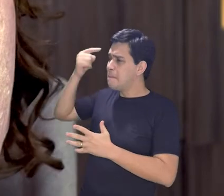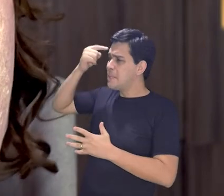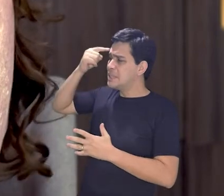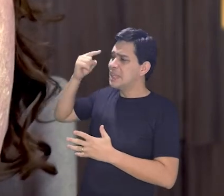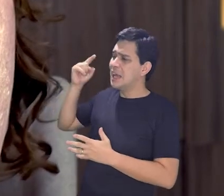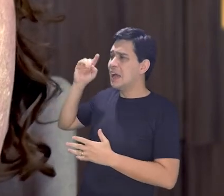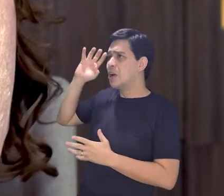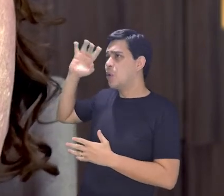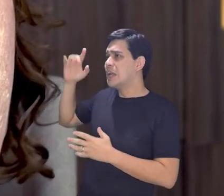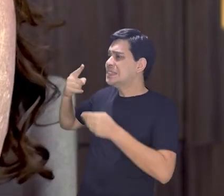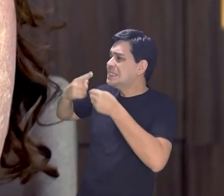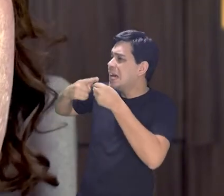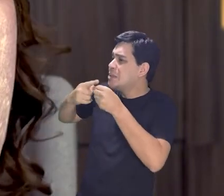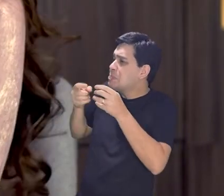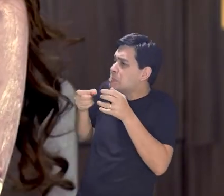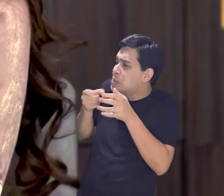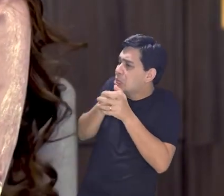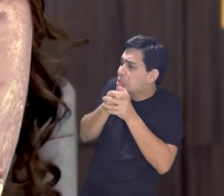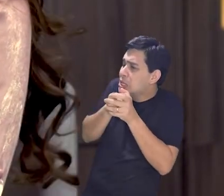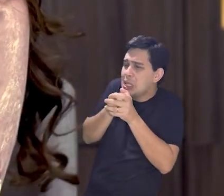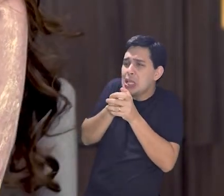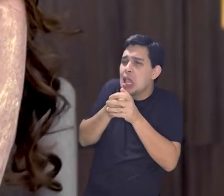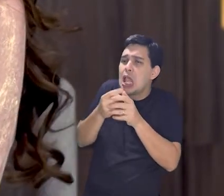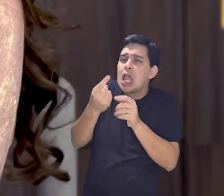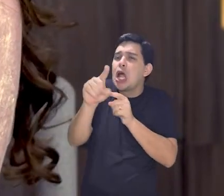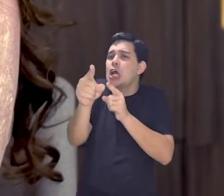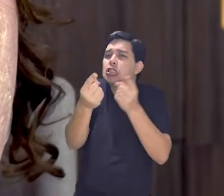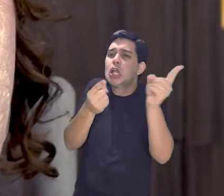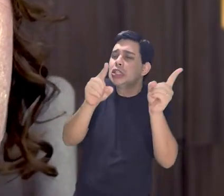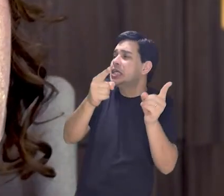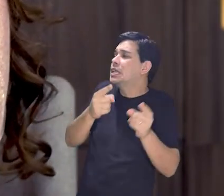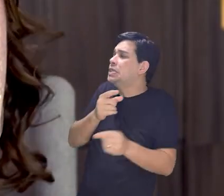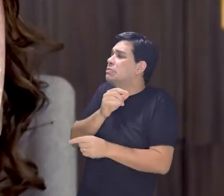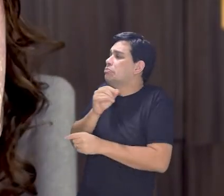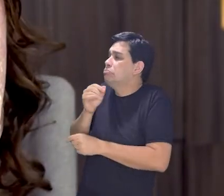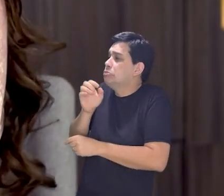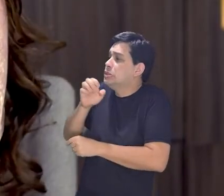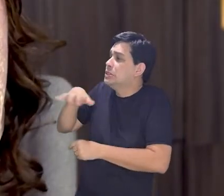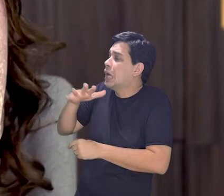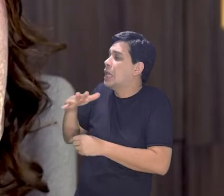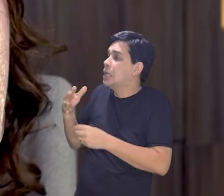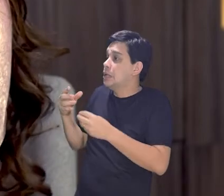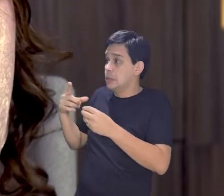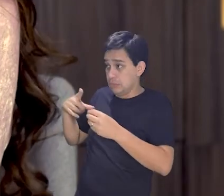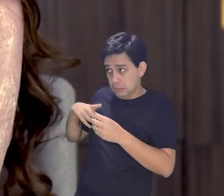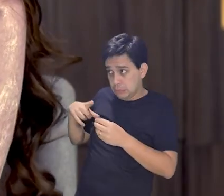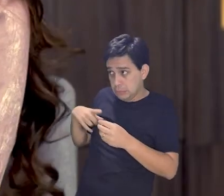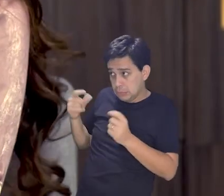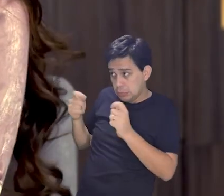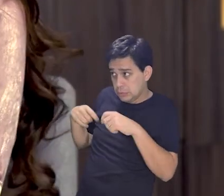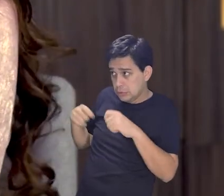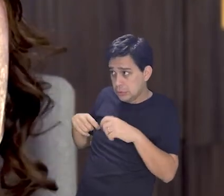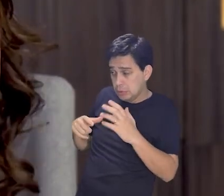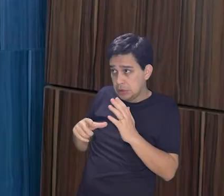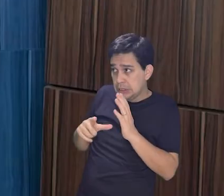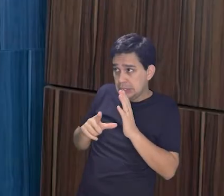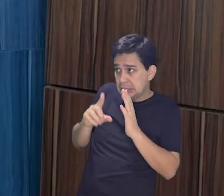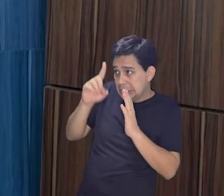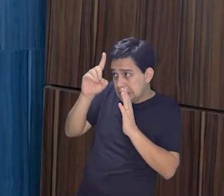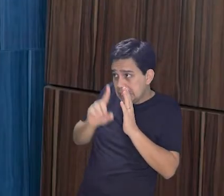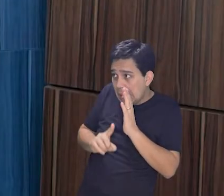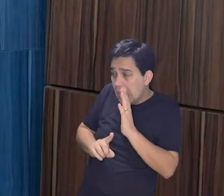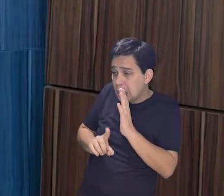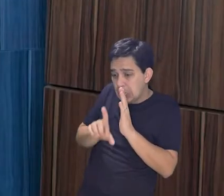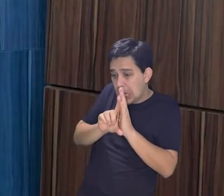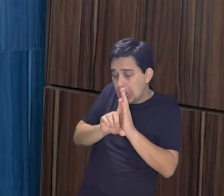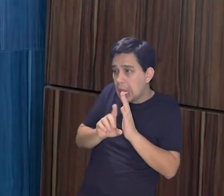né, a organização dos centros integrados, ela prevê a capilaridade desse sistema de garantia de direitos no interior do Estado? Sim,